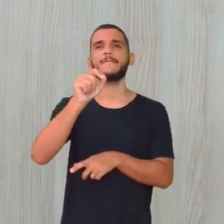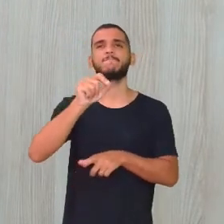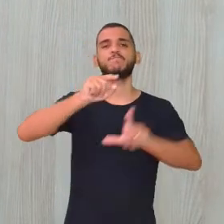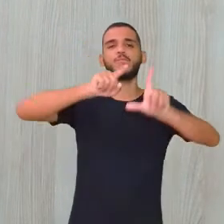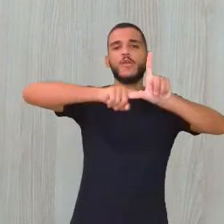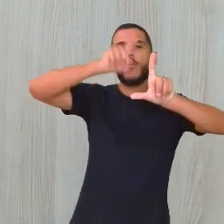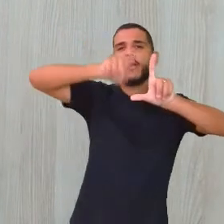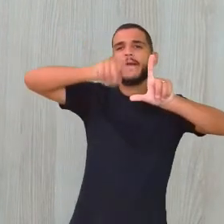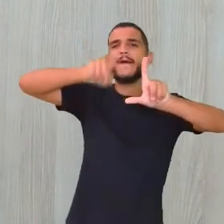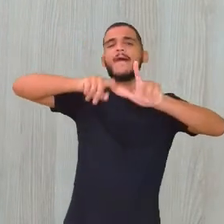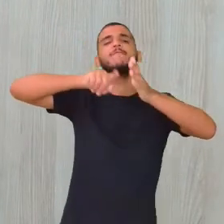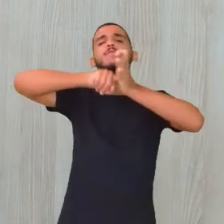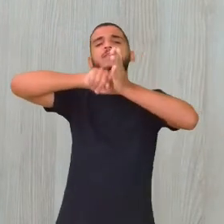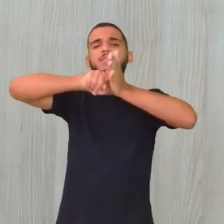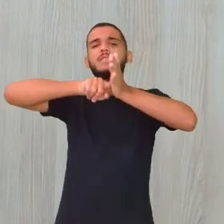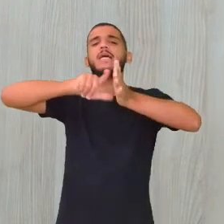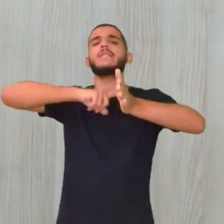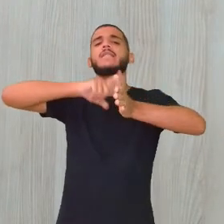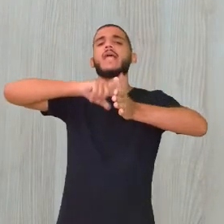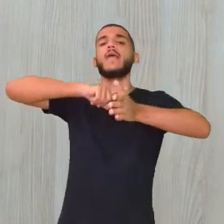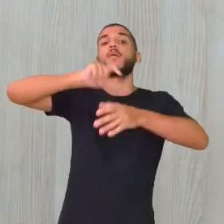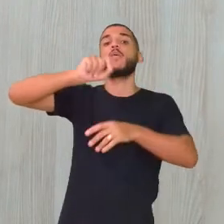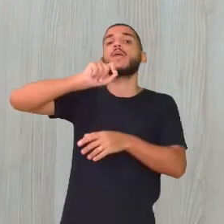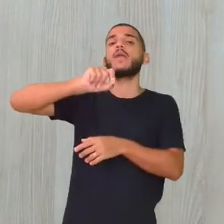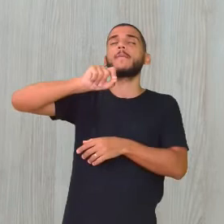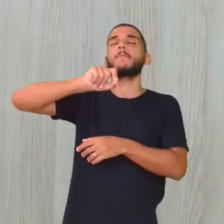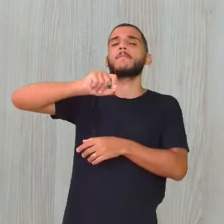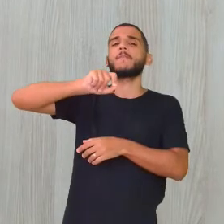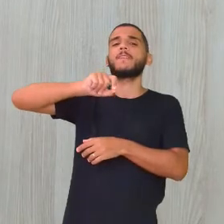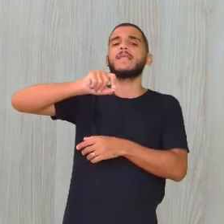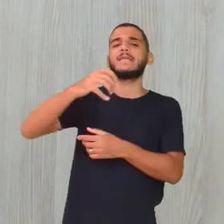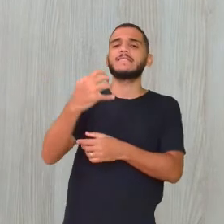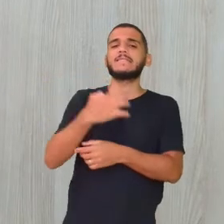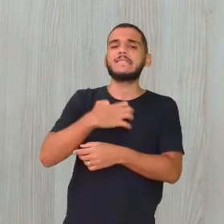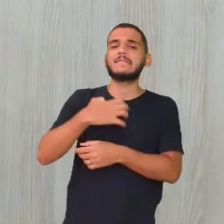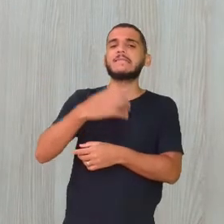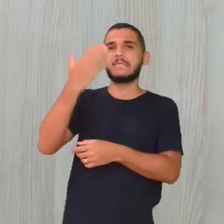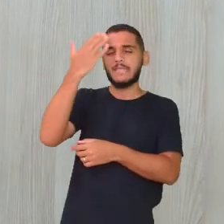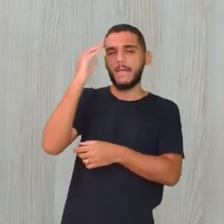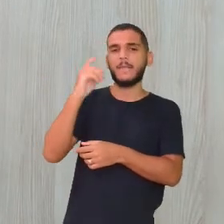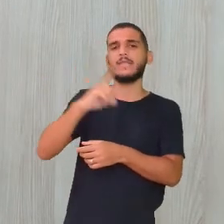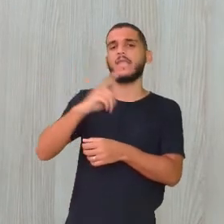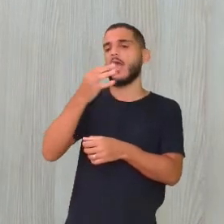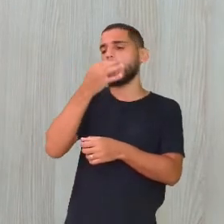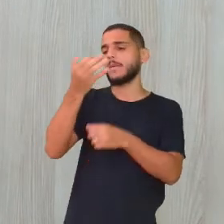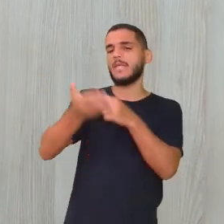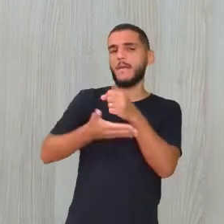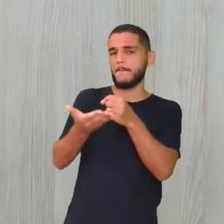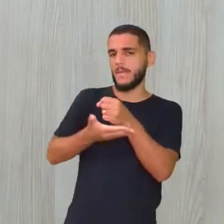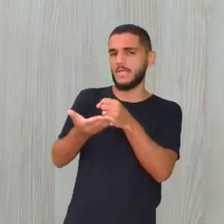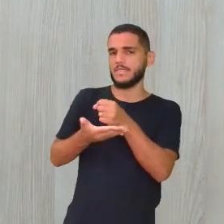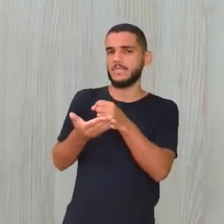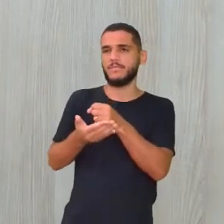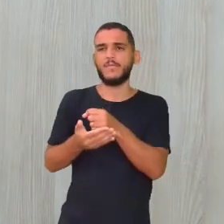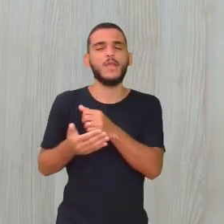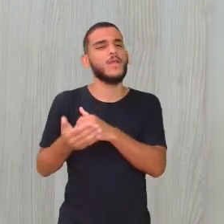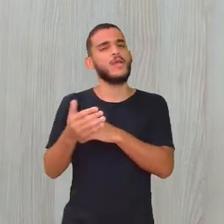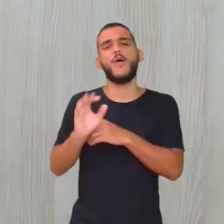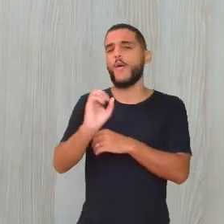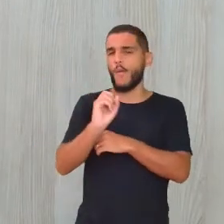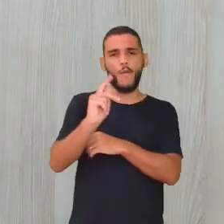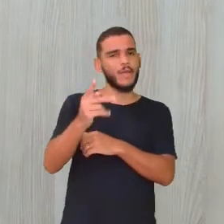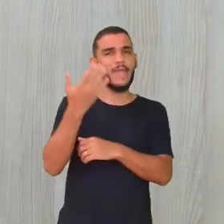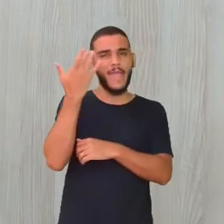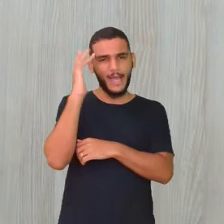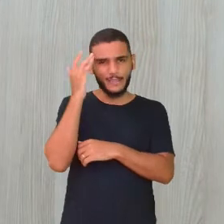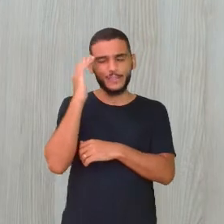ter alguma... Aí sim a sua opinião está melhor fundamentada. Mas assim, tudo bem achar alguma coisa, gente. A gente sempre acha